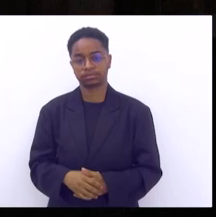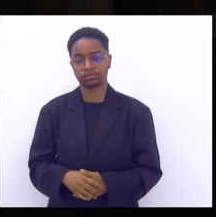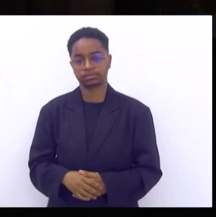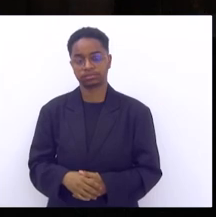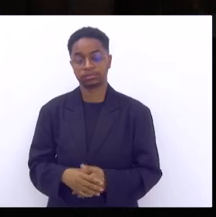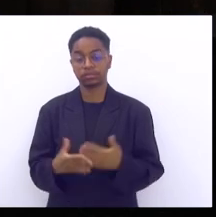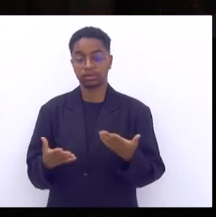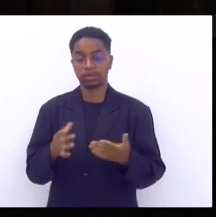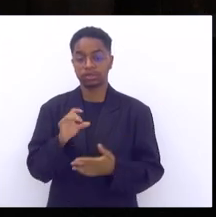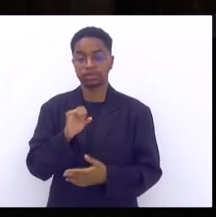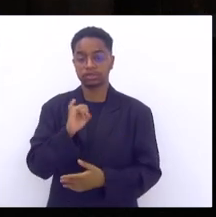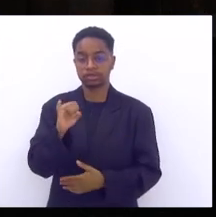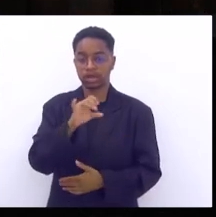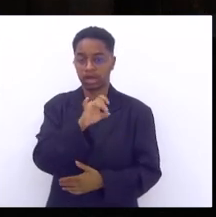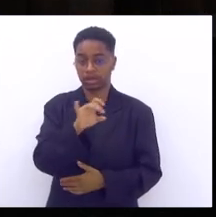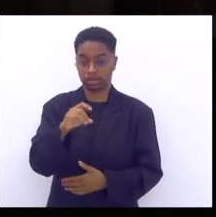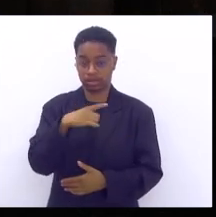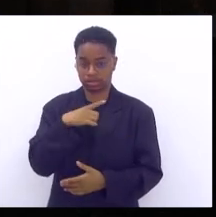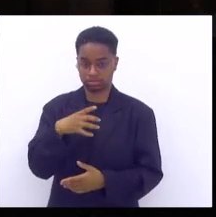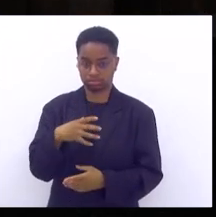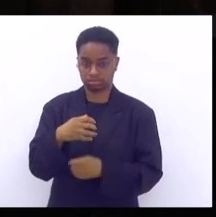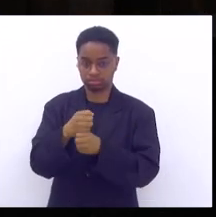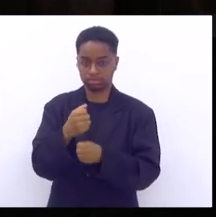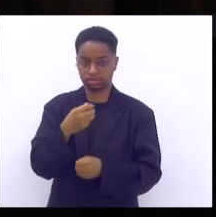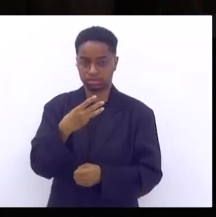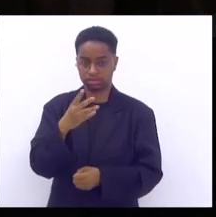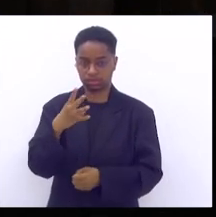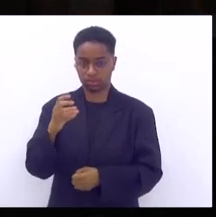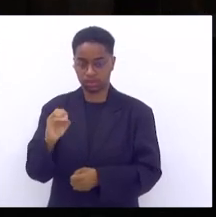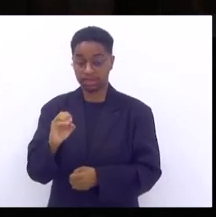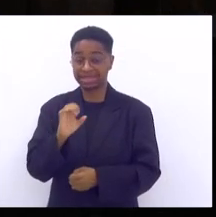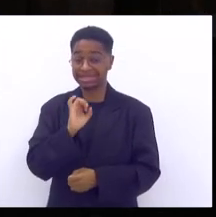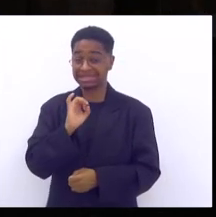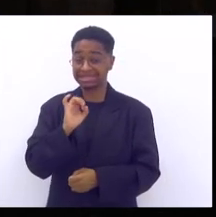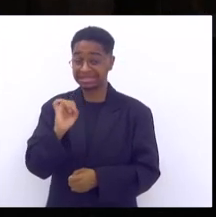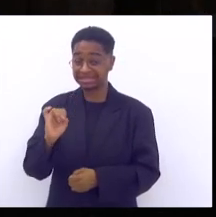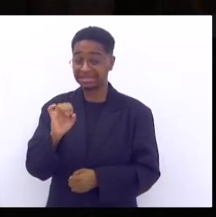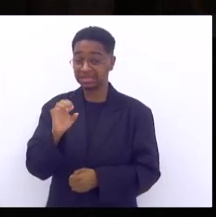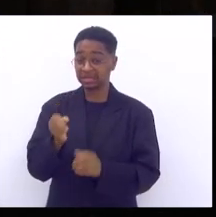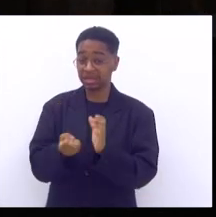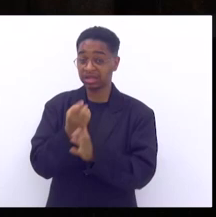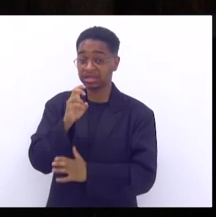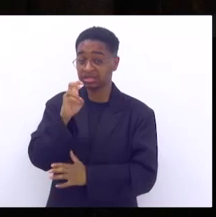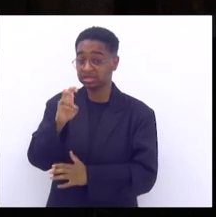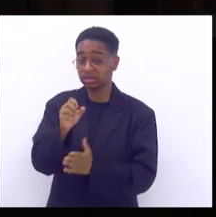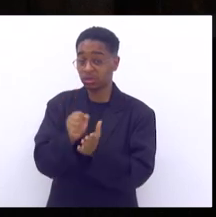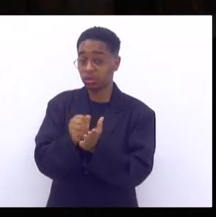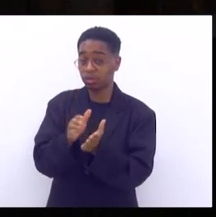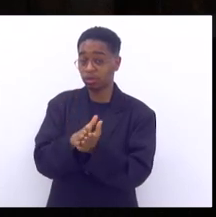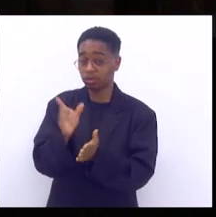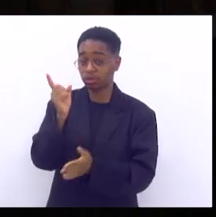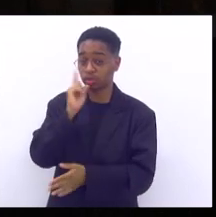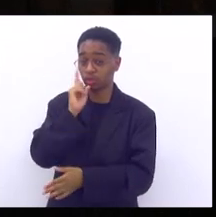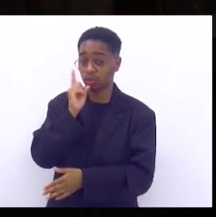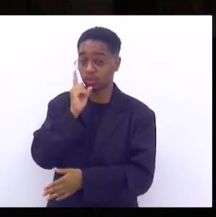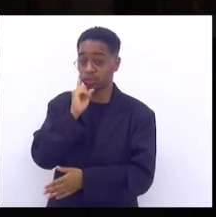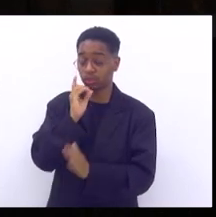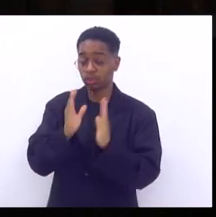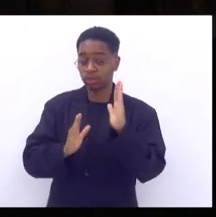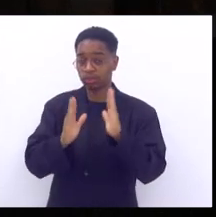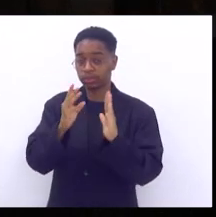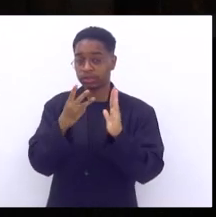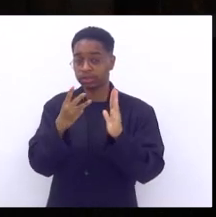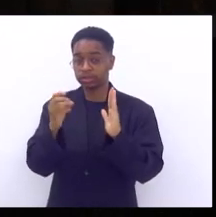são 340, fizer só 5 multas por dia, durante